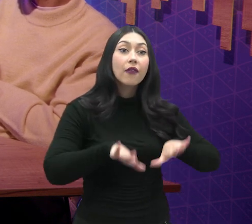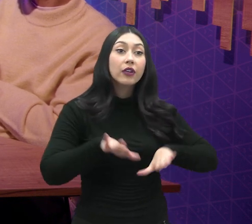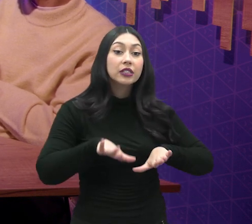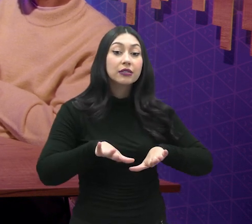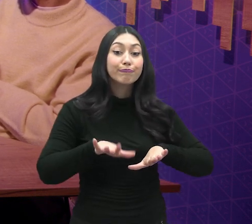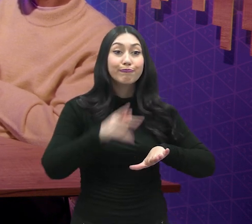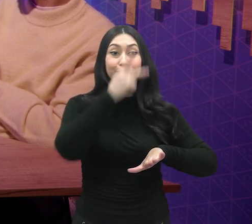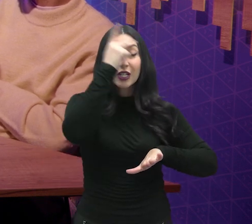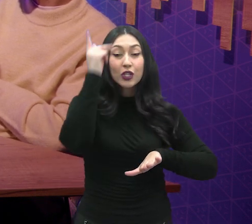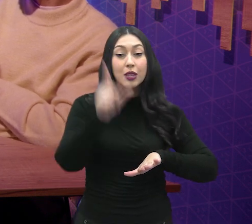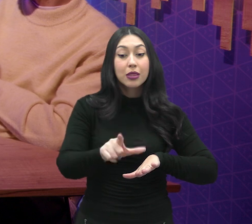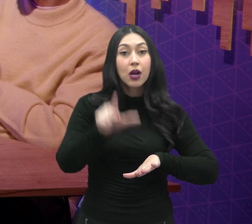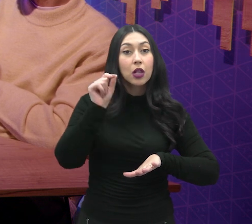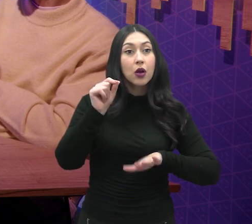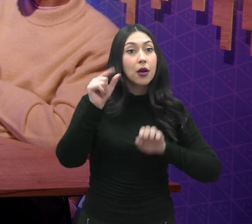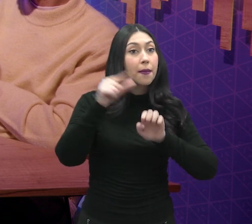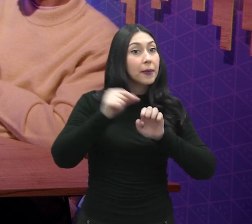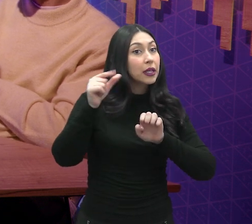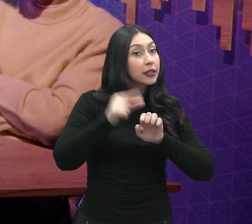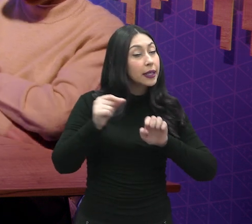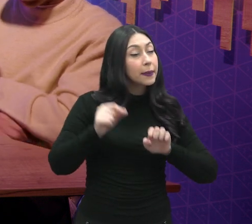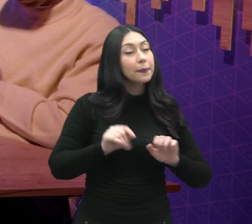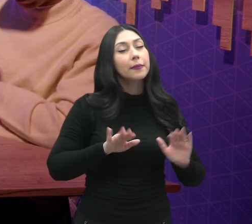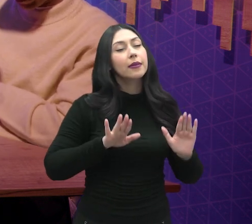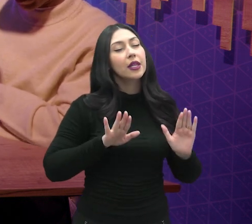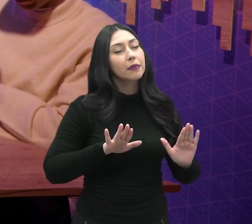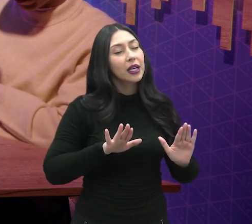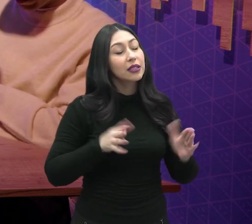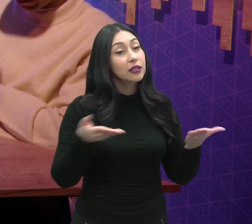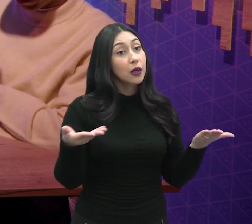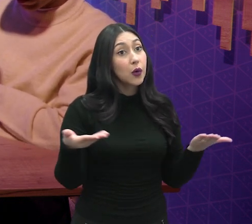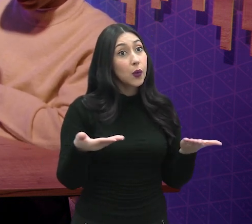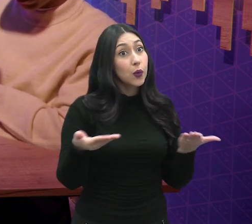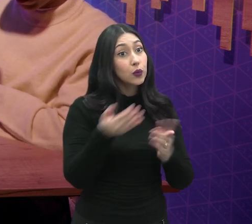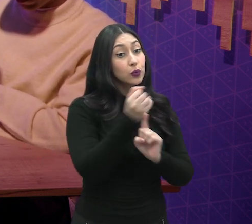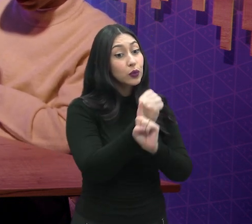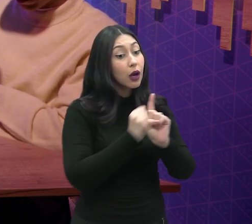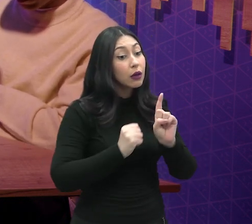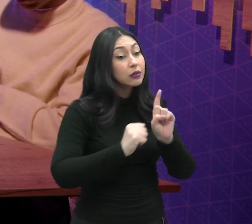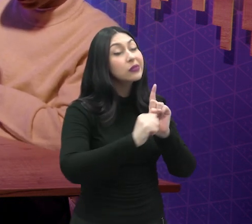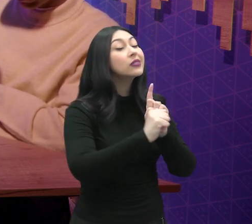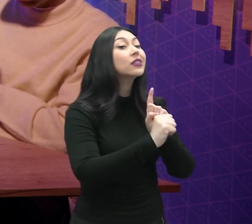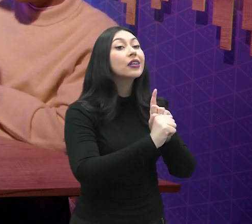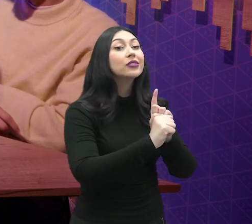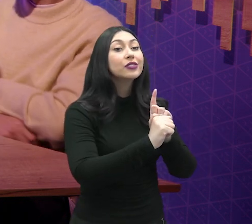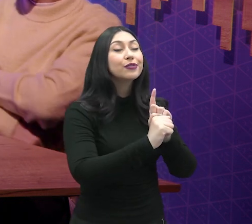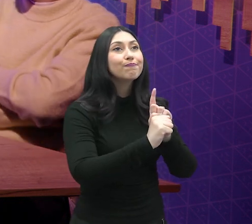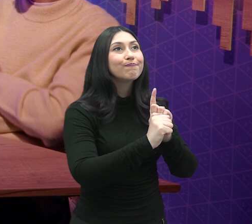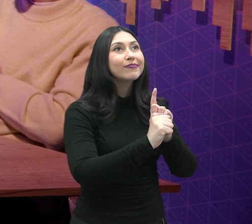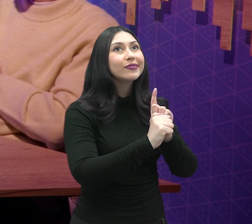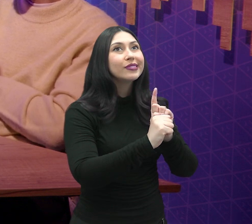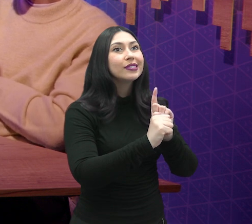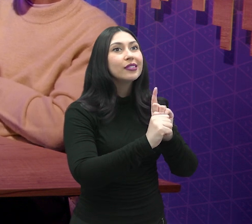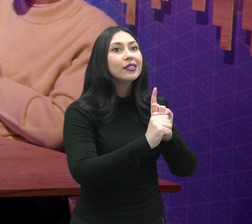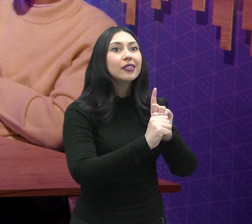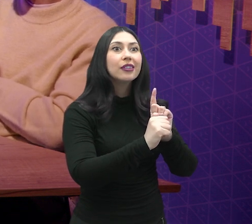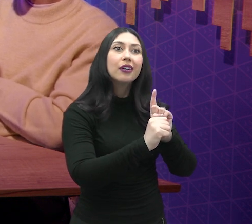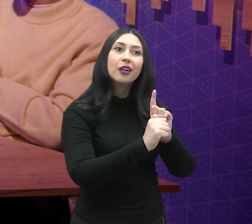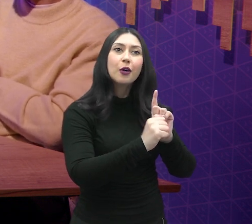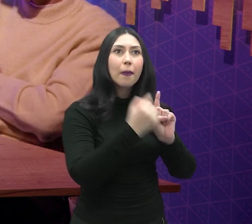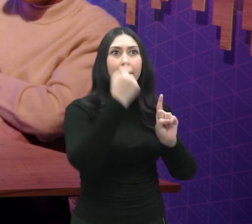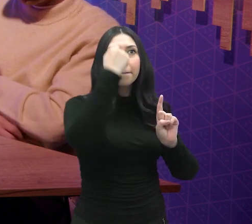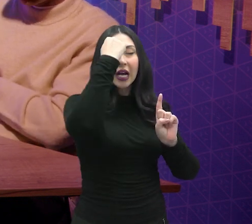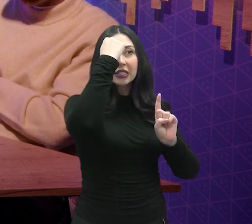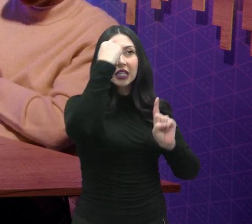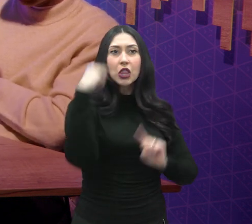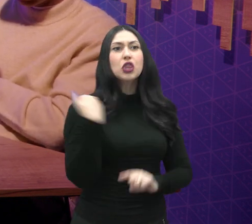começam a empreender, né? Só que agora, o que rola na nossa sociedade é a questão do sim,